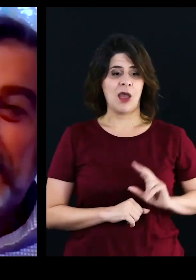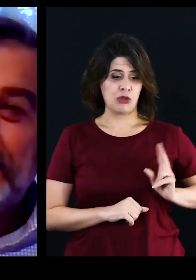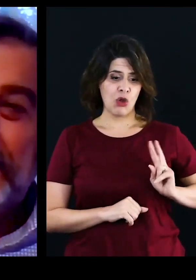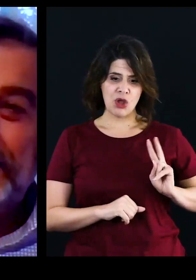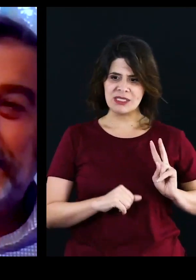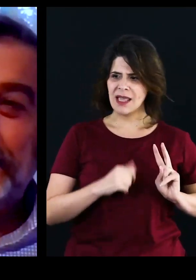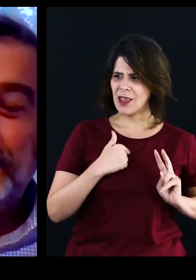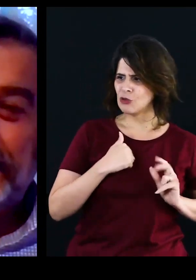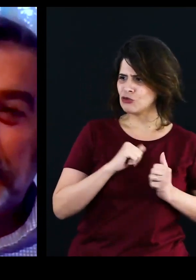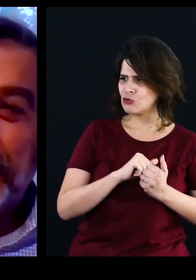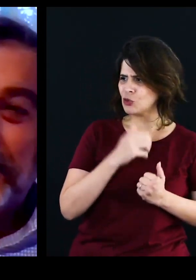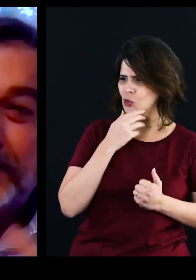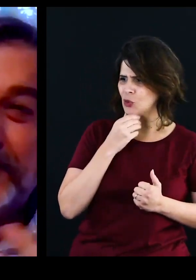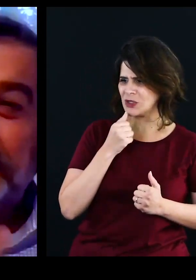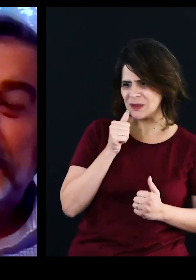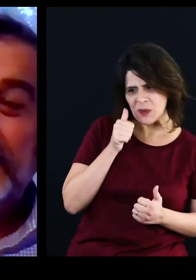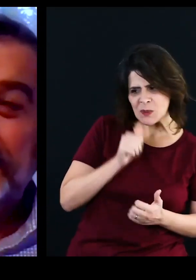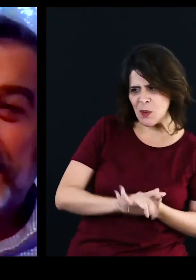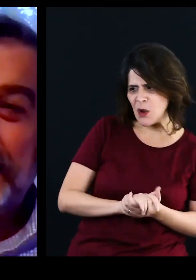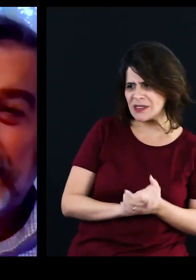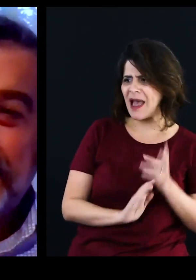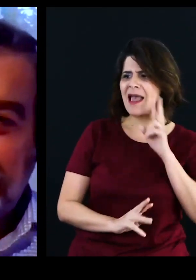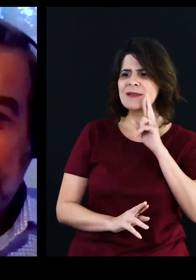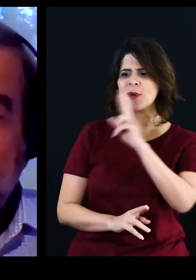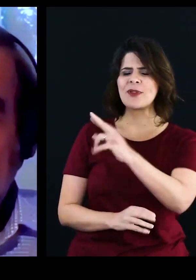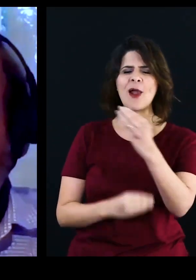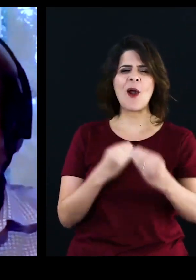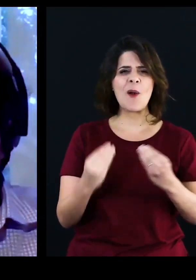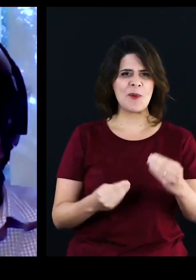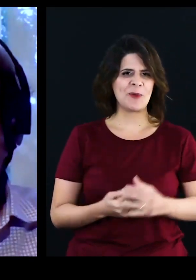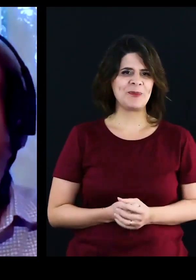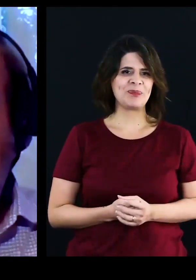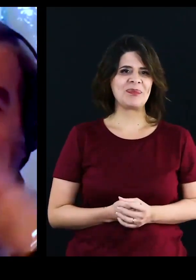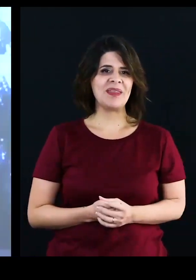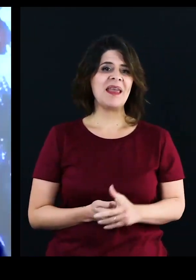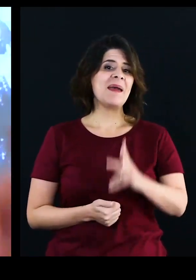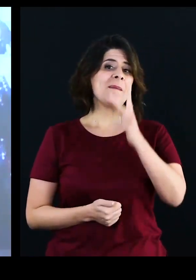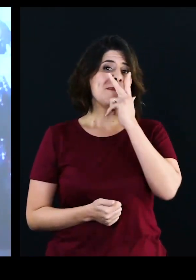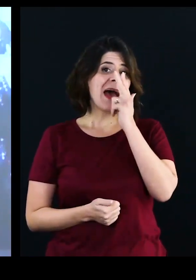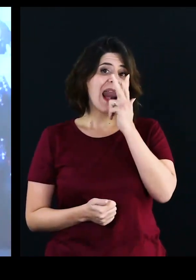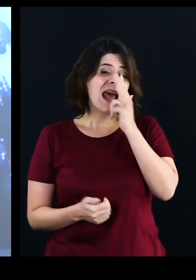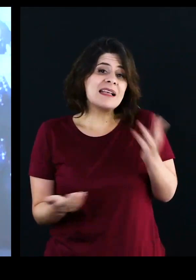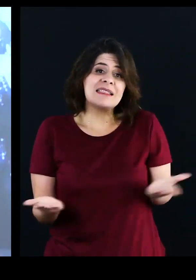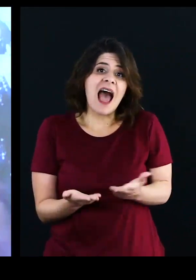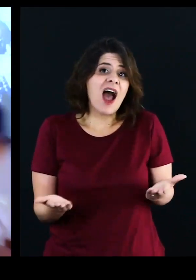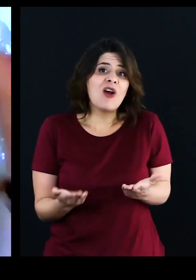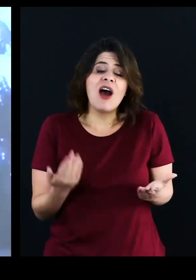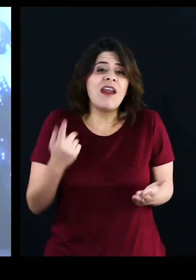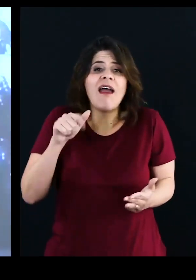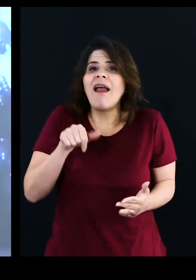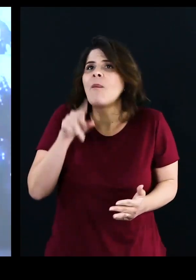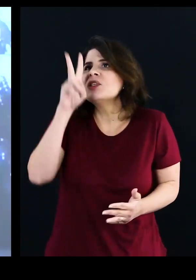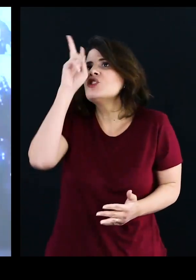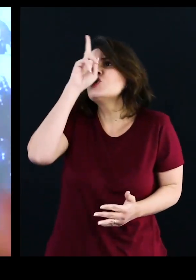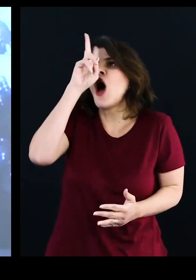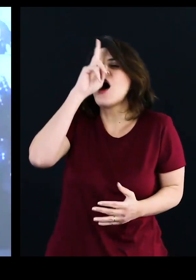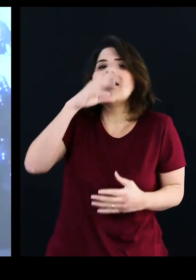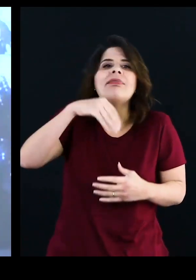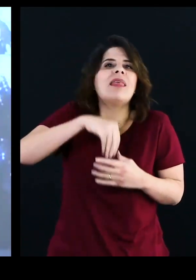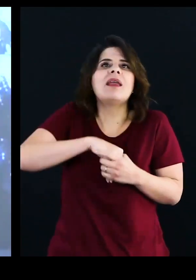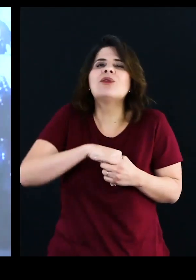como nós vamos responder tudo isso, porque nós estamos vivendo talvez uma fábula dentro de um